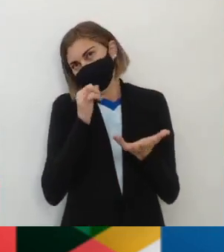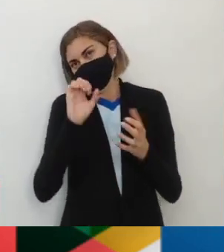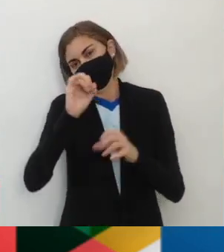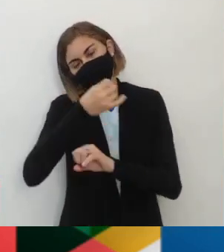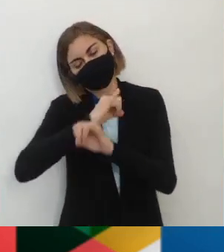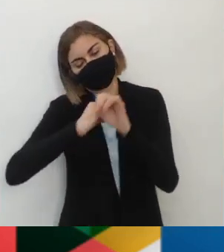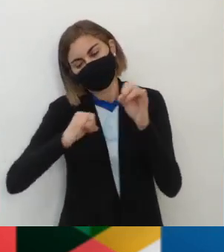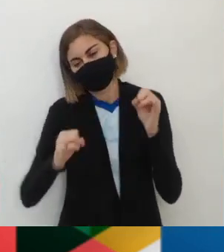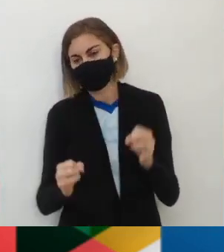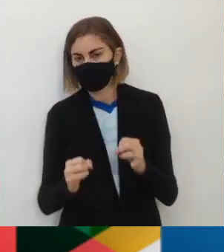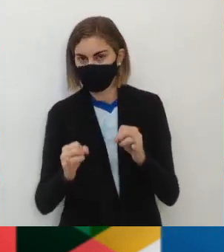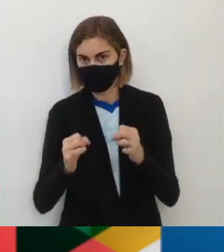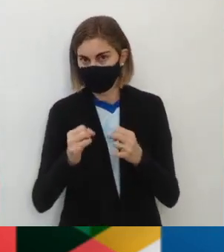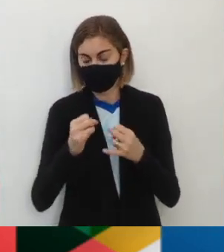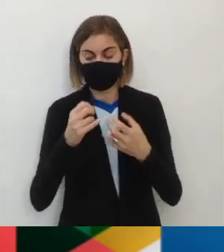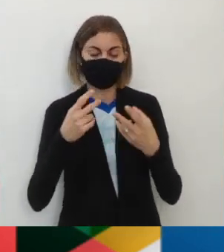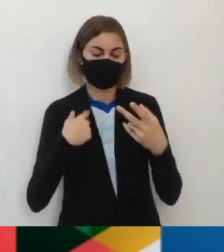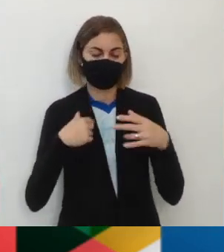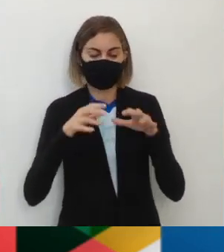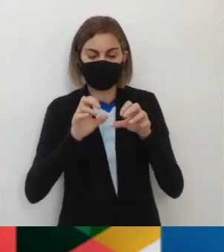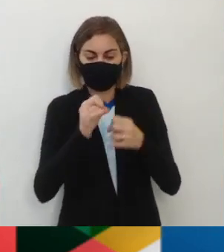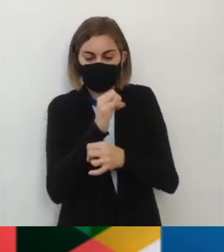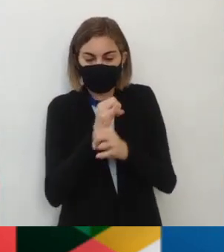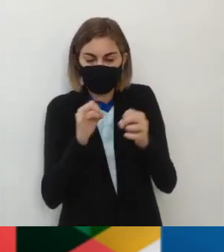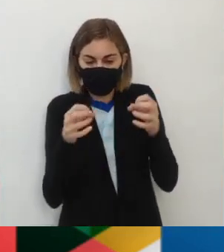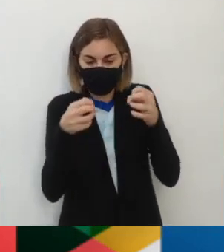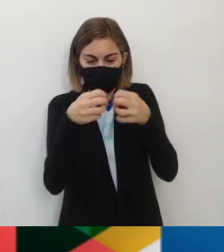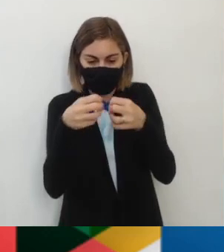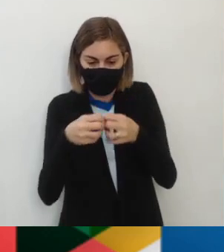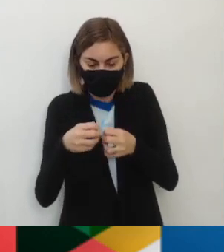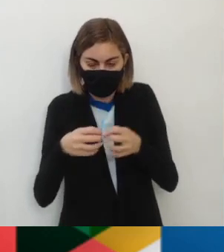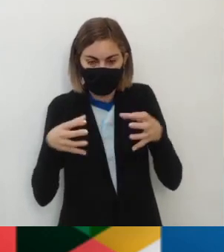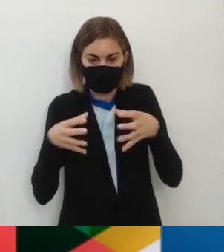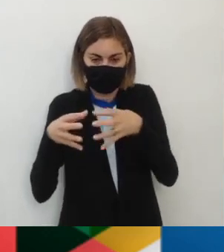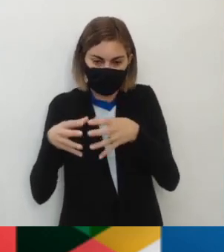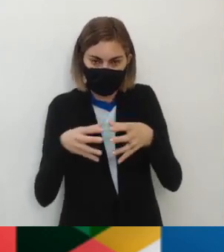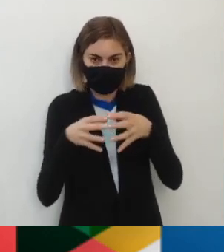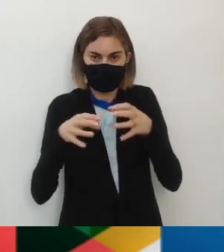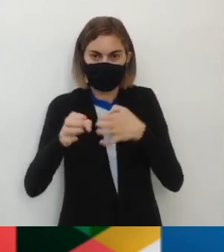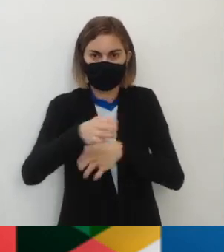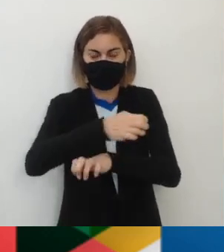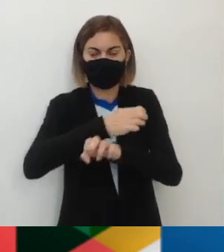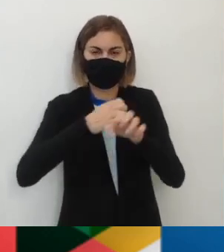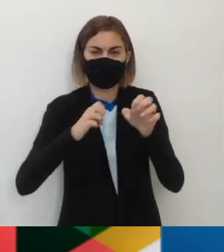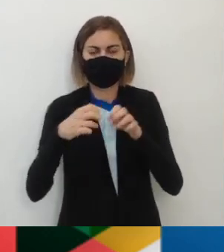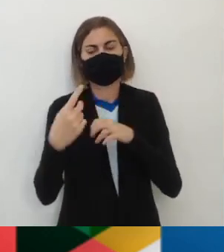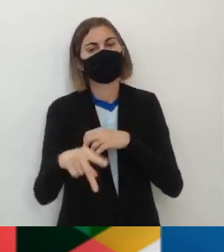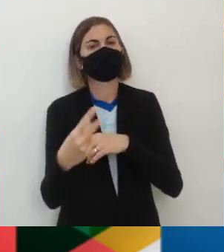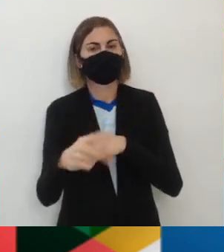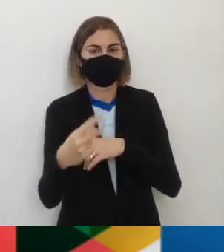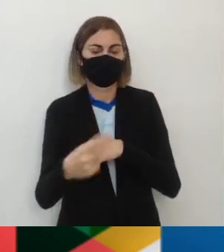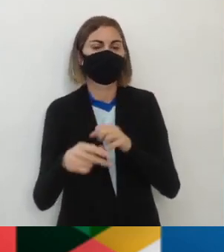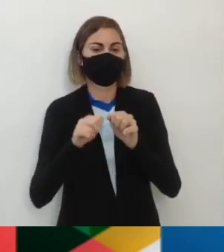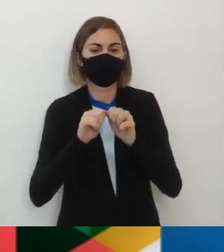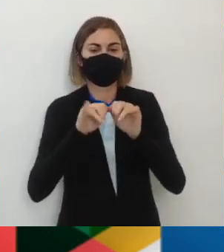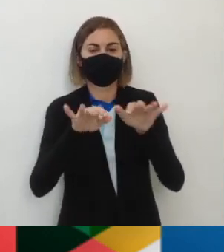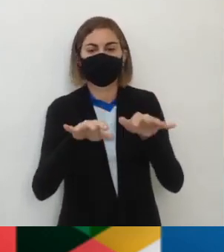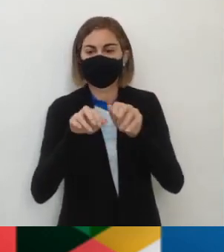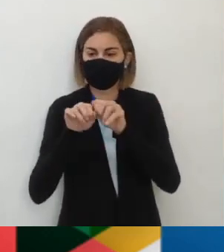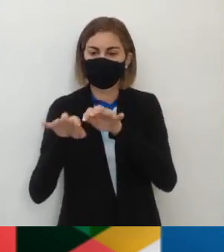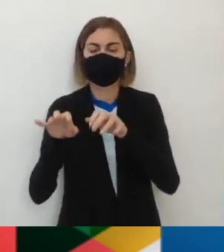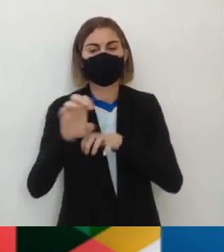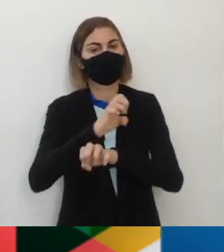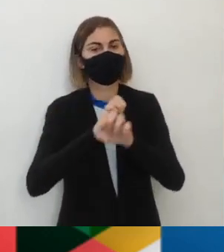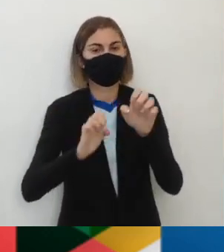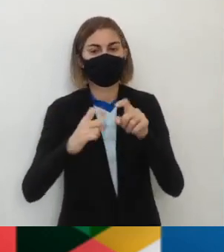Íons que são mantidos presos, coesos uns aos outros, pelos elétrons deles mesmos que foram liberados, mas